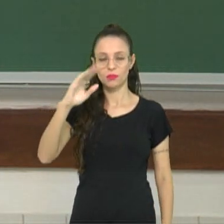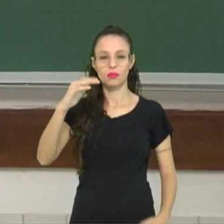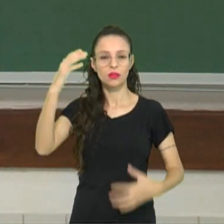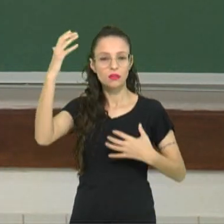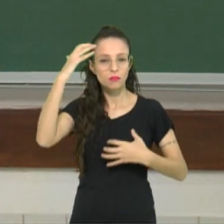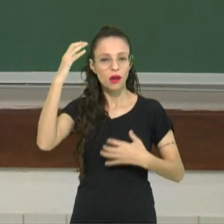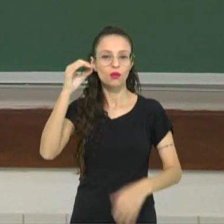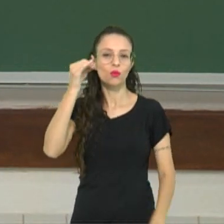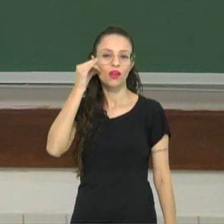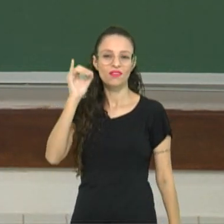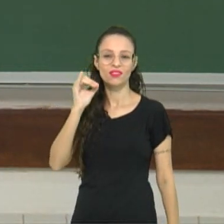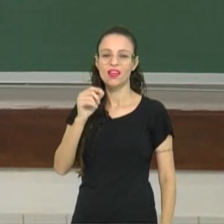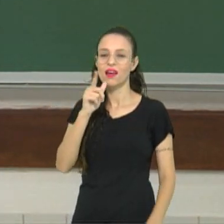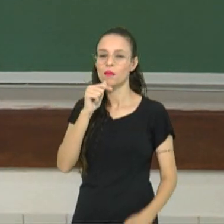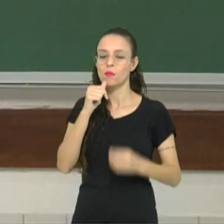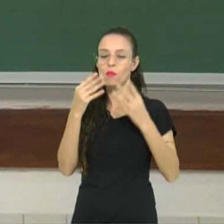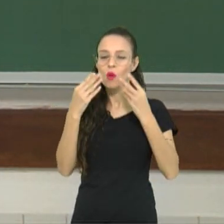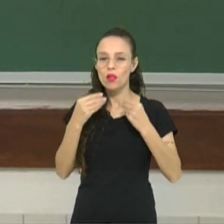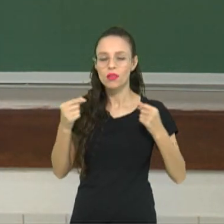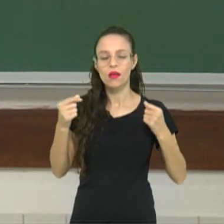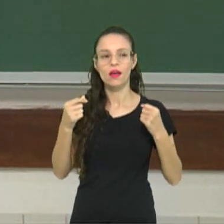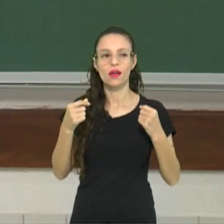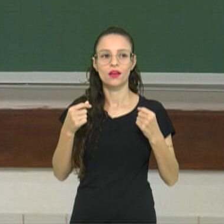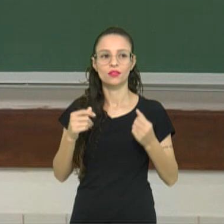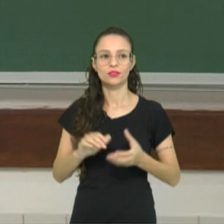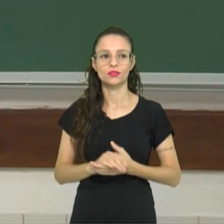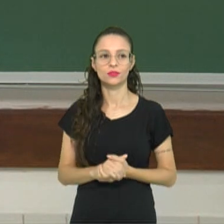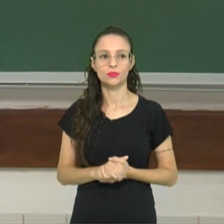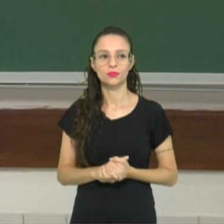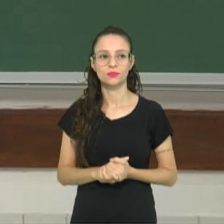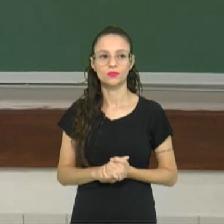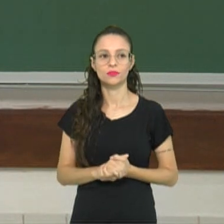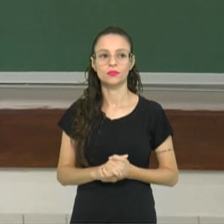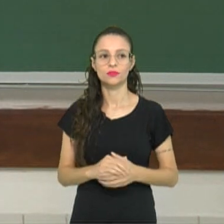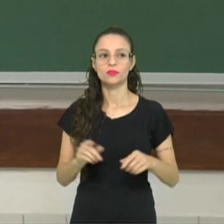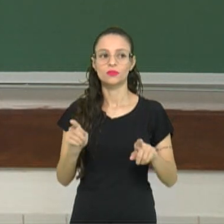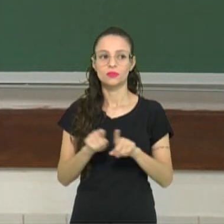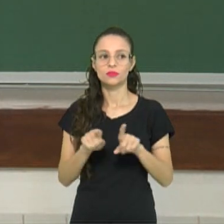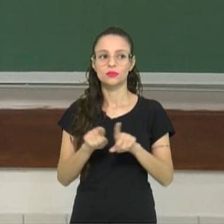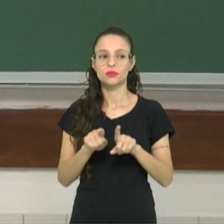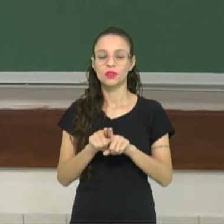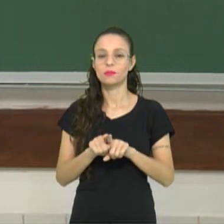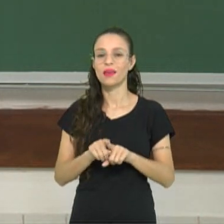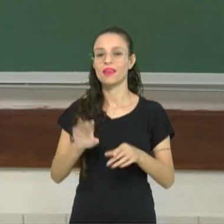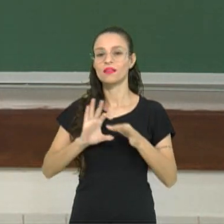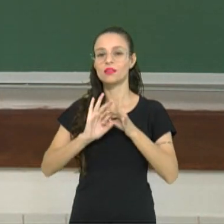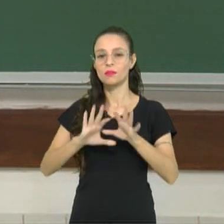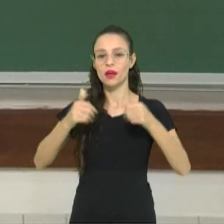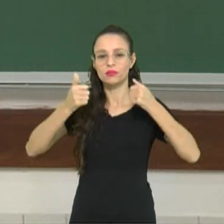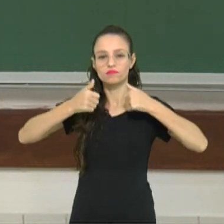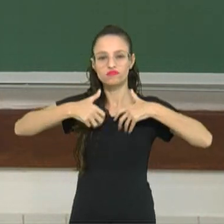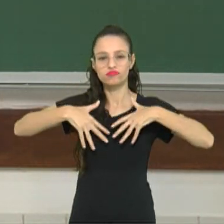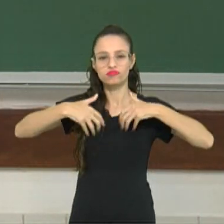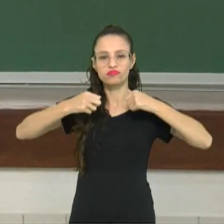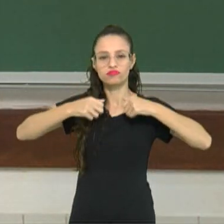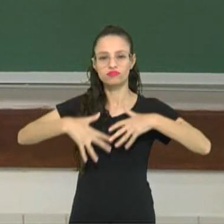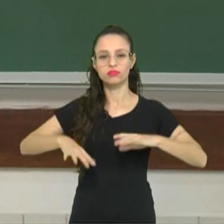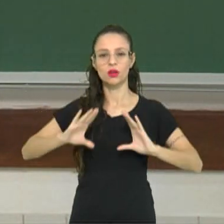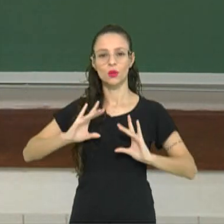para que não molhe, para que não acelere, né, que ele solte. E também ele vai liberando pequenas doses, né,